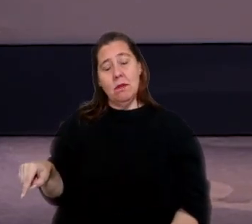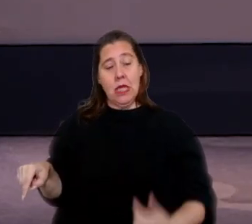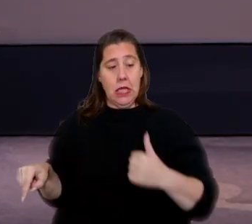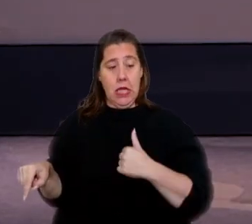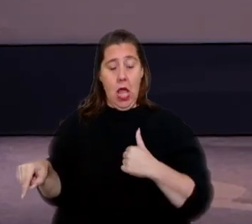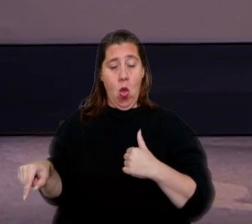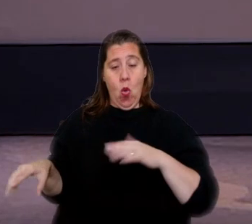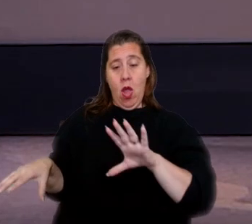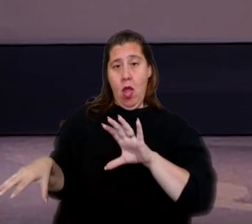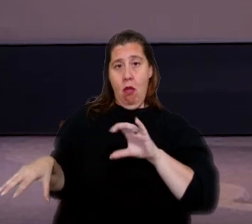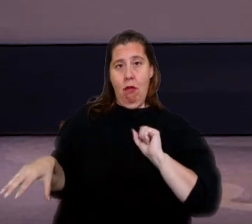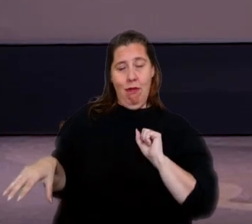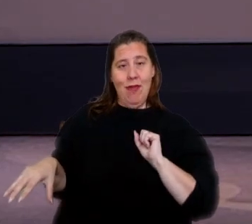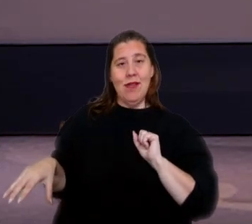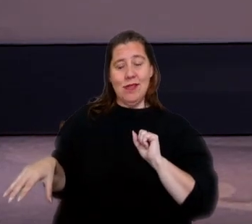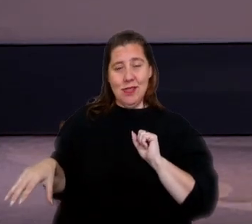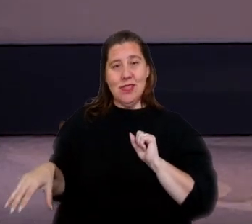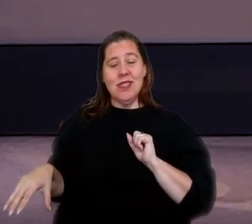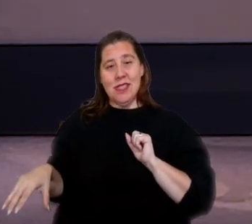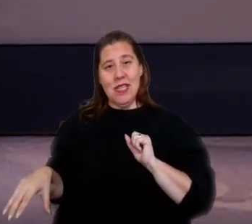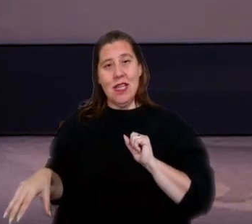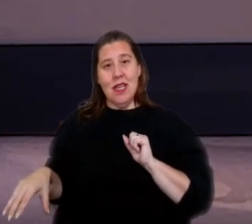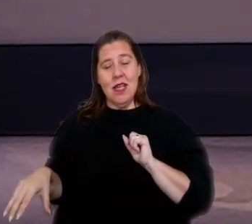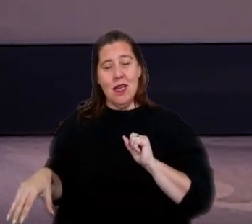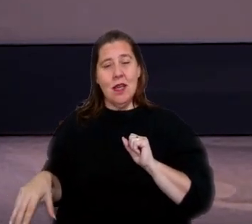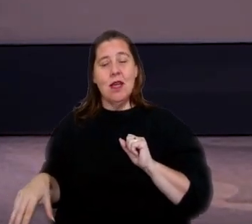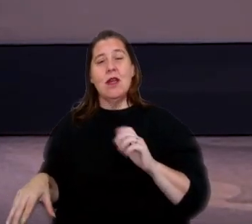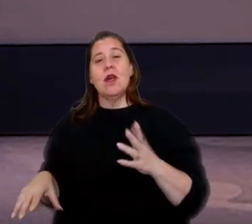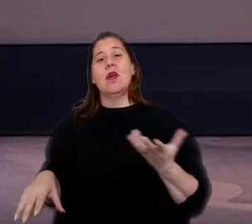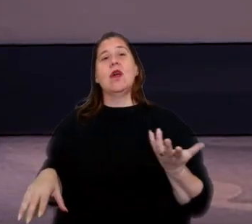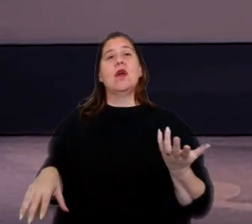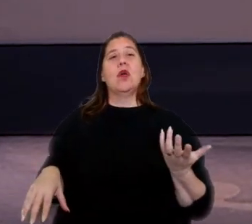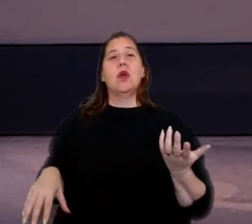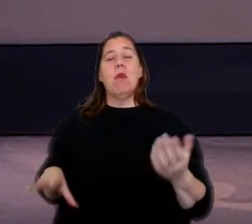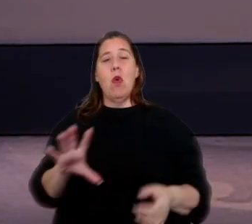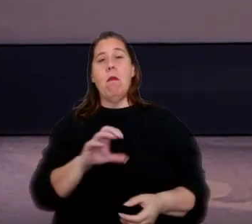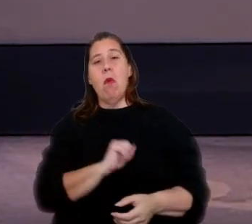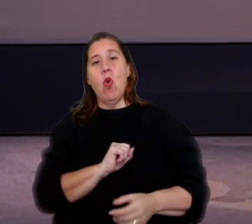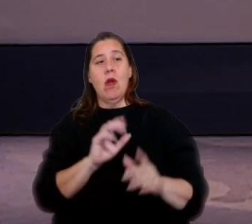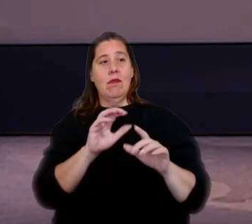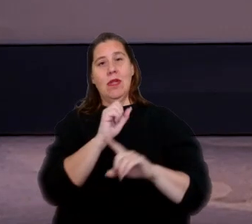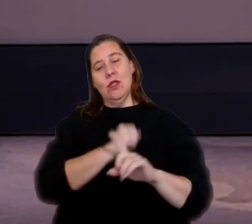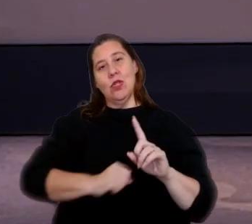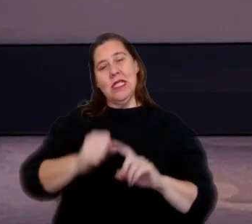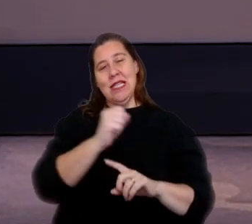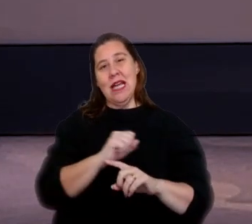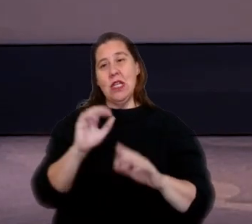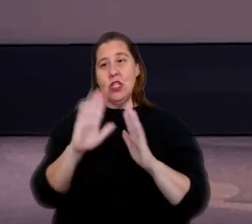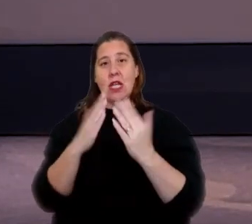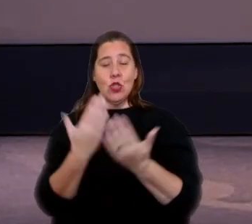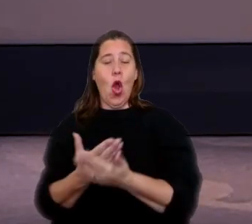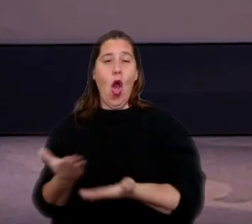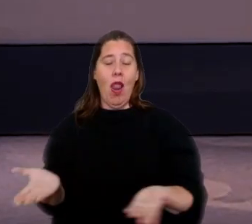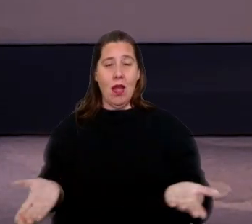que eu receba a herança do patriarcado, para que eu possa integrar essa sociedade nova,